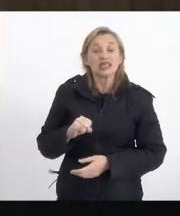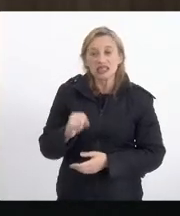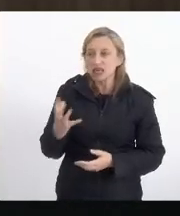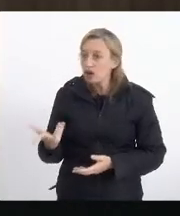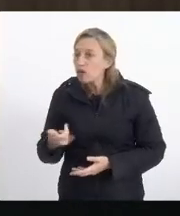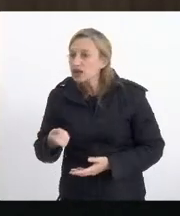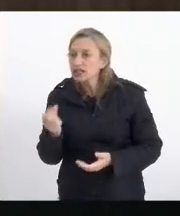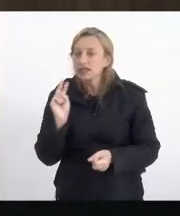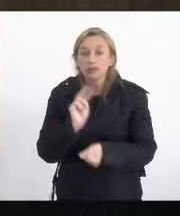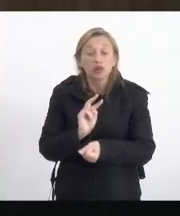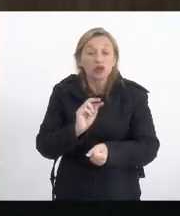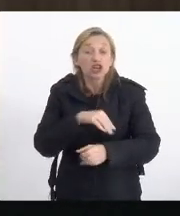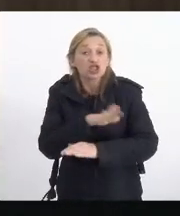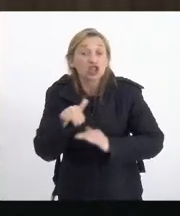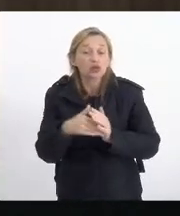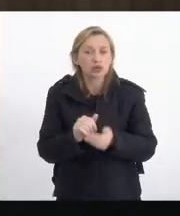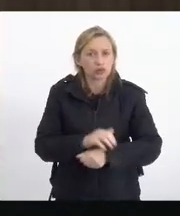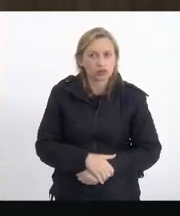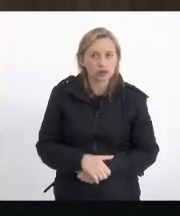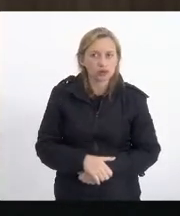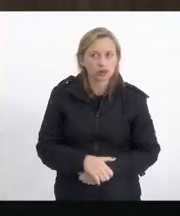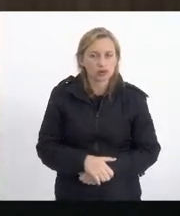ela protege a todos.